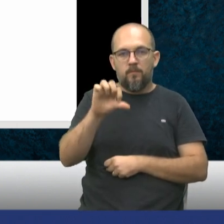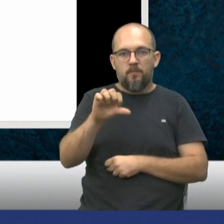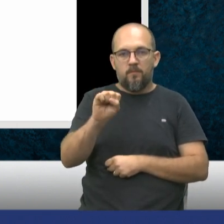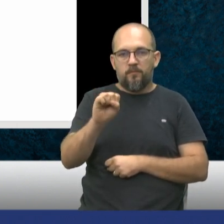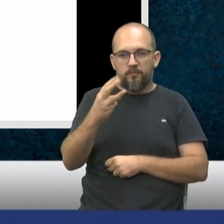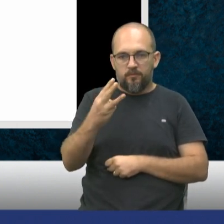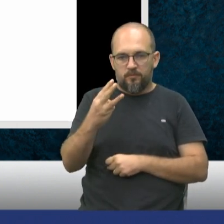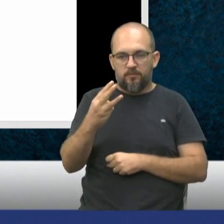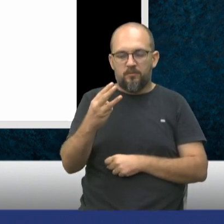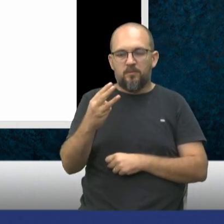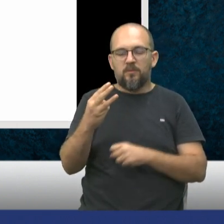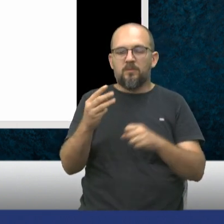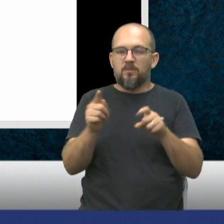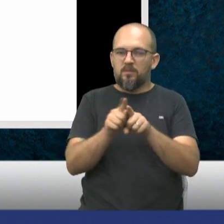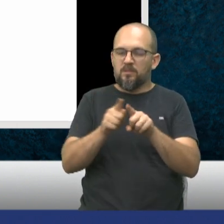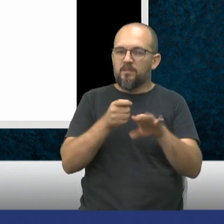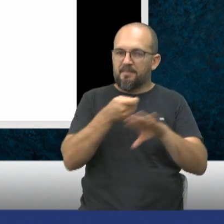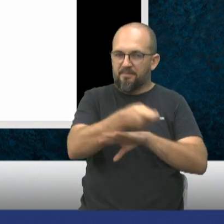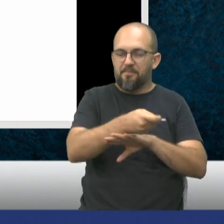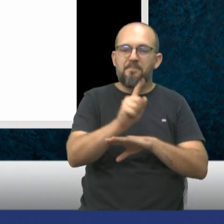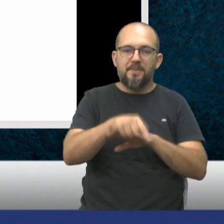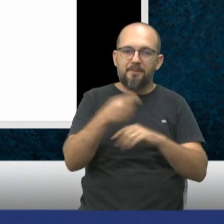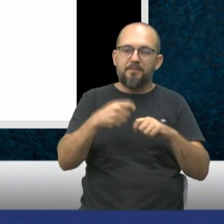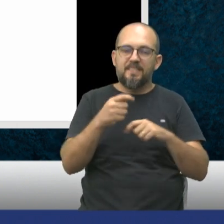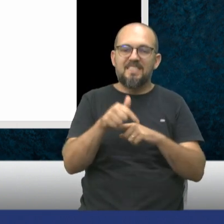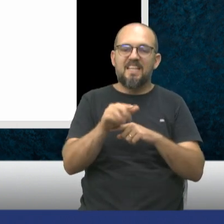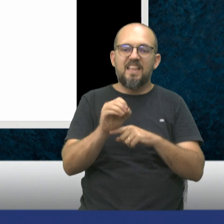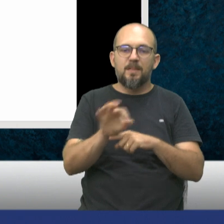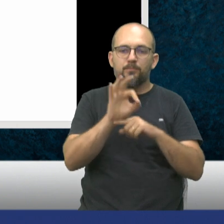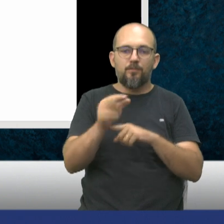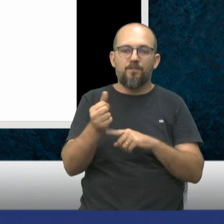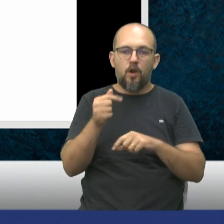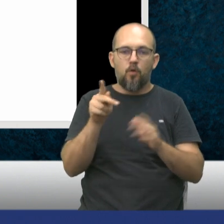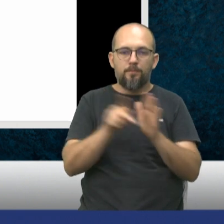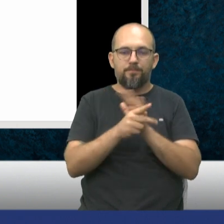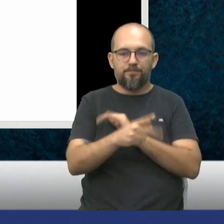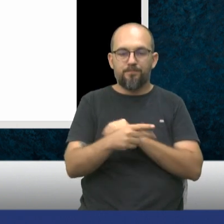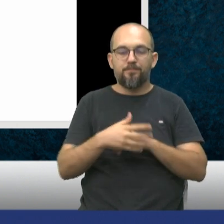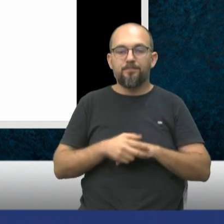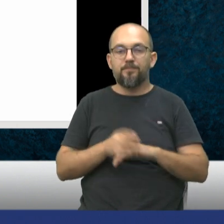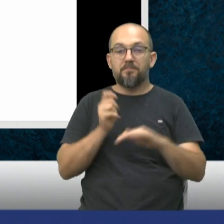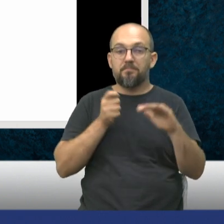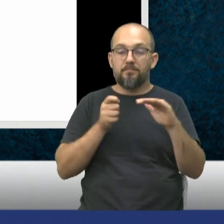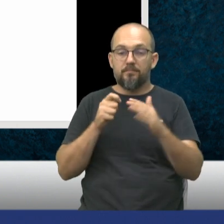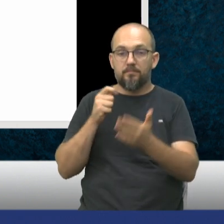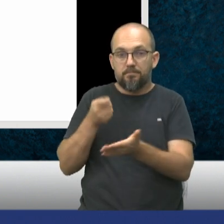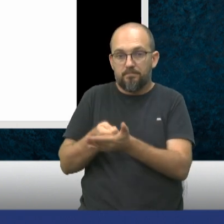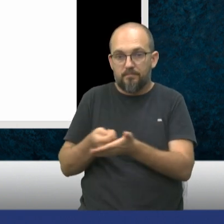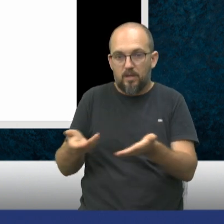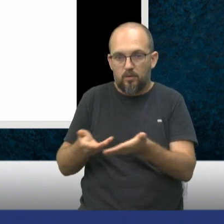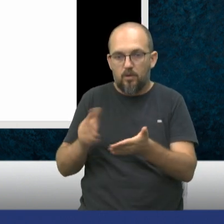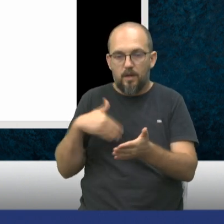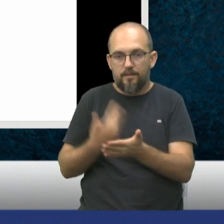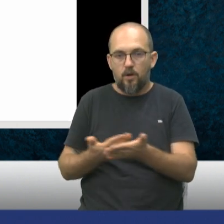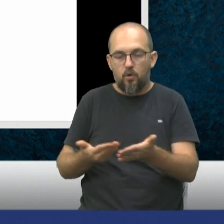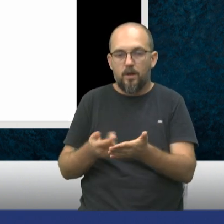29.395.983, né? E tem que aplicar 70% desse valor. E aí foi empenhado até agora